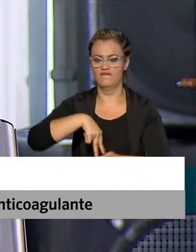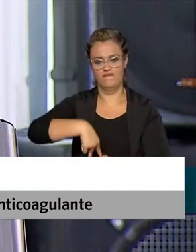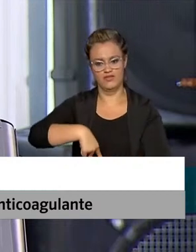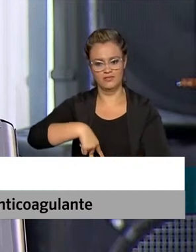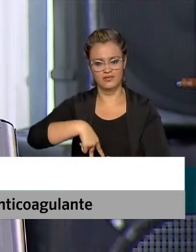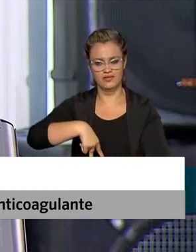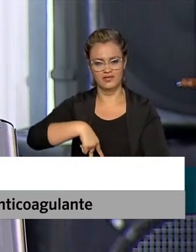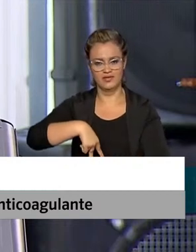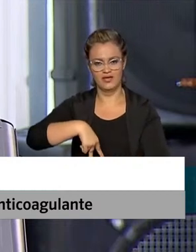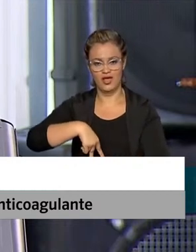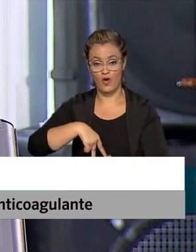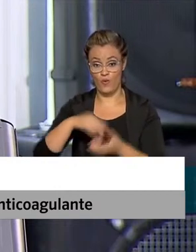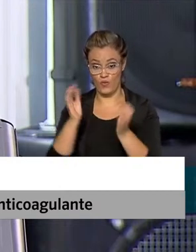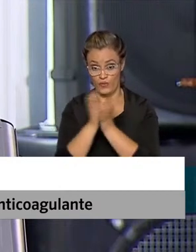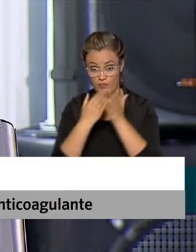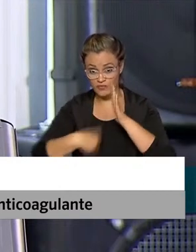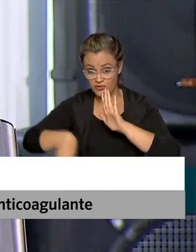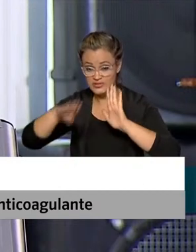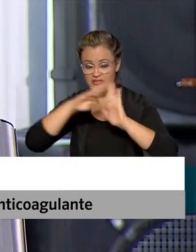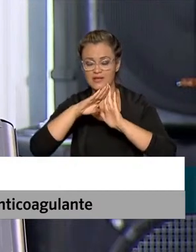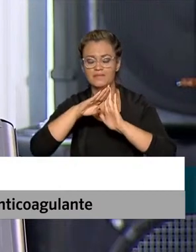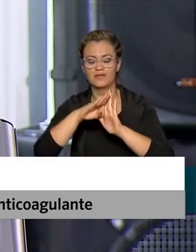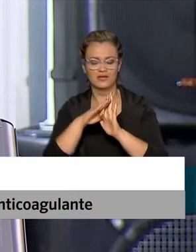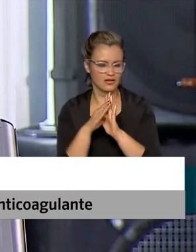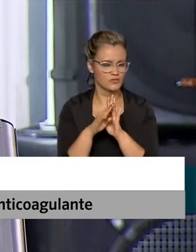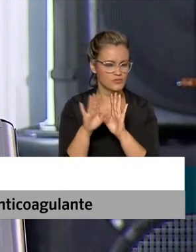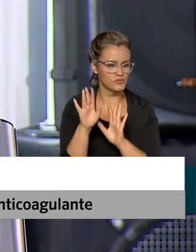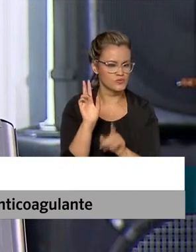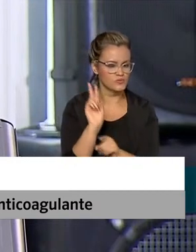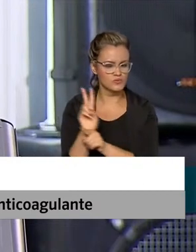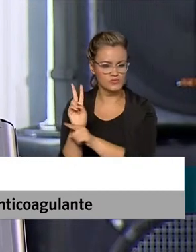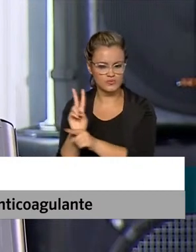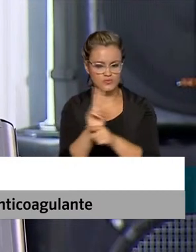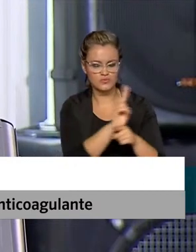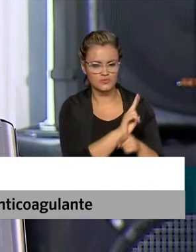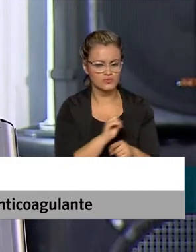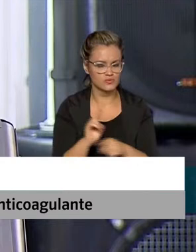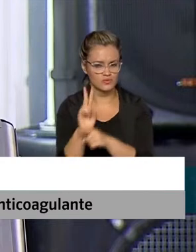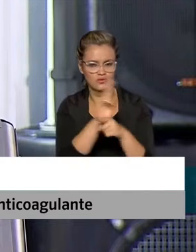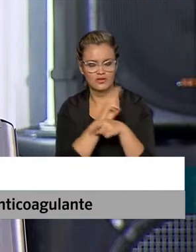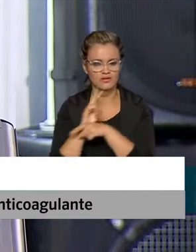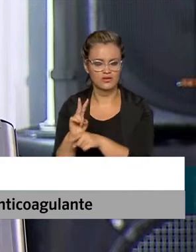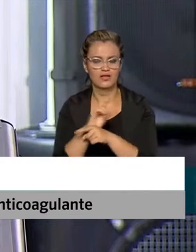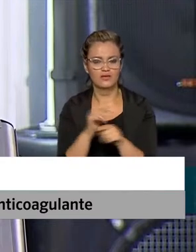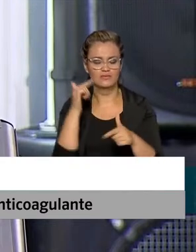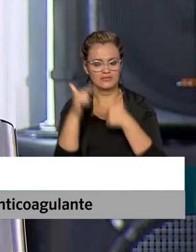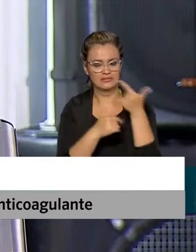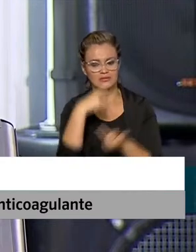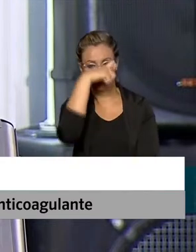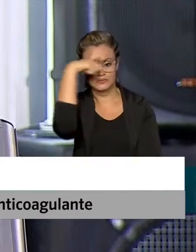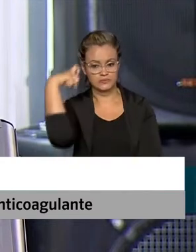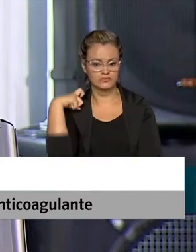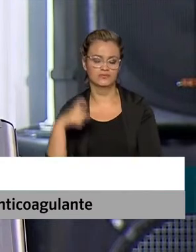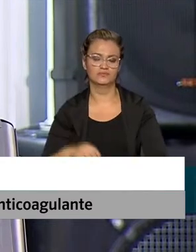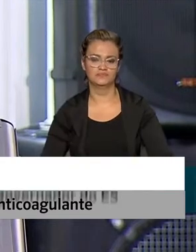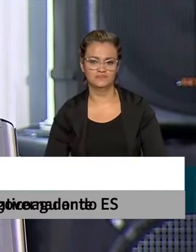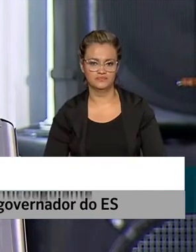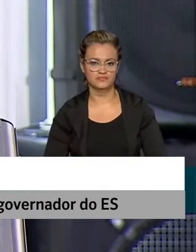Ninguém melhor que as Forças Armadas para conservá-la, exigindo a prontidão e um trabalho árduo e